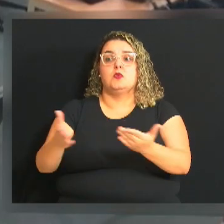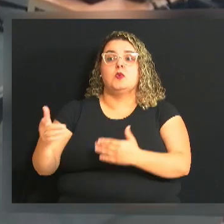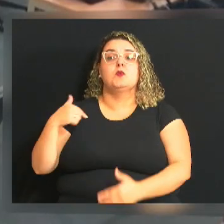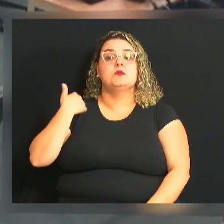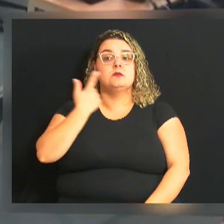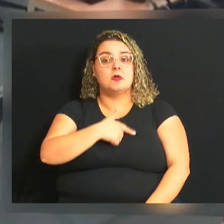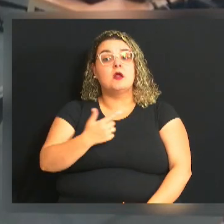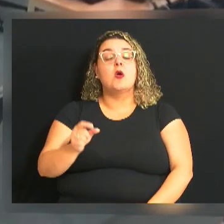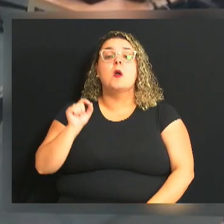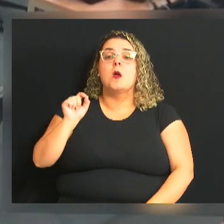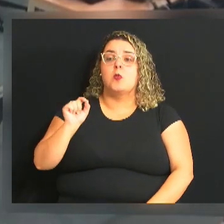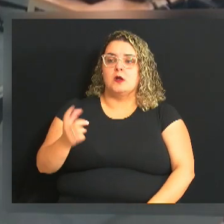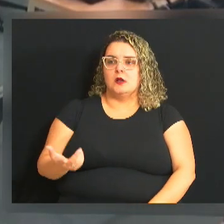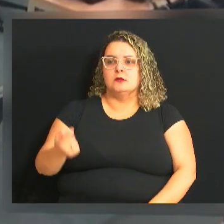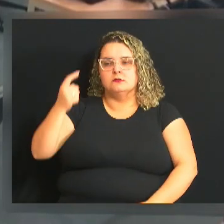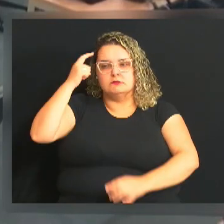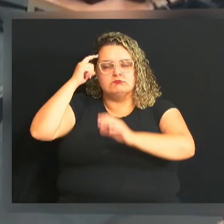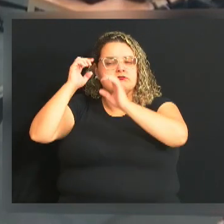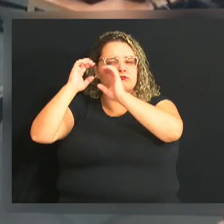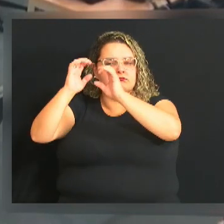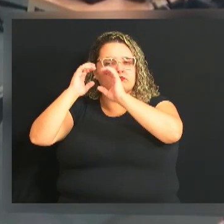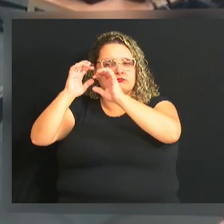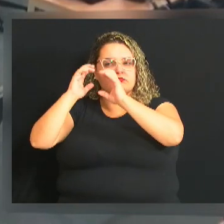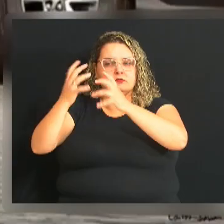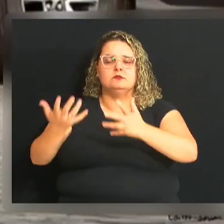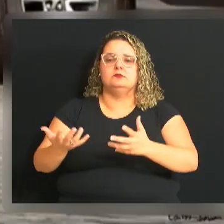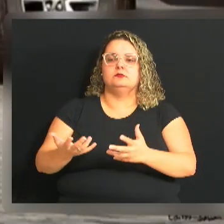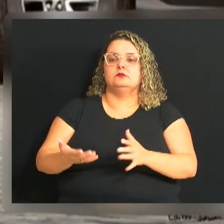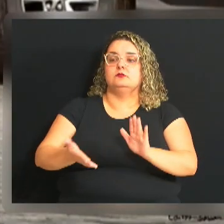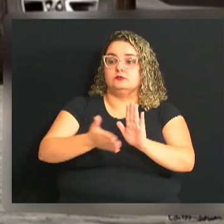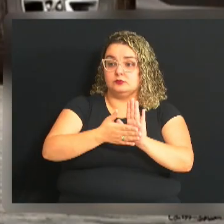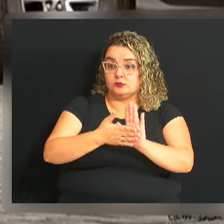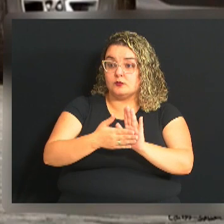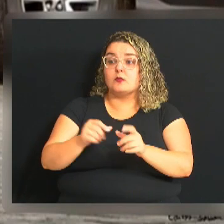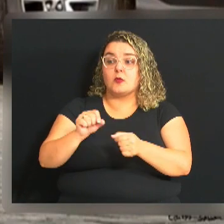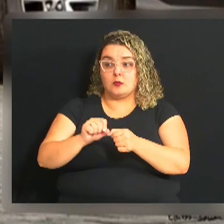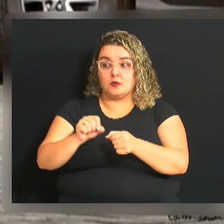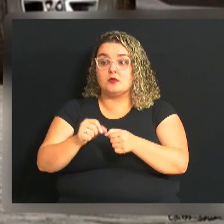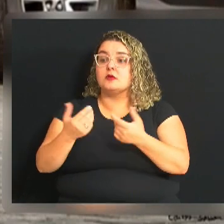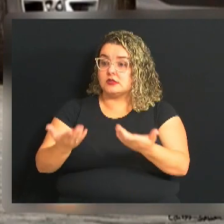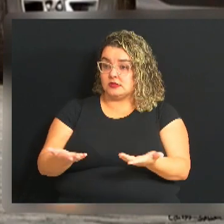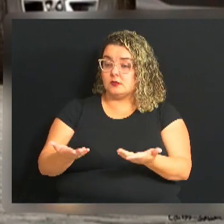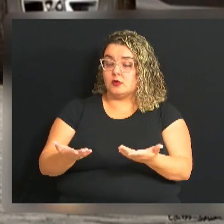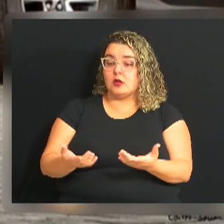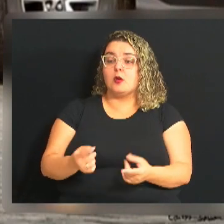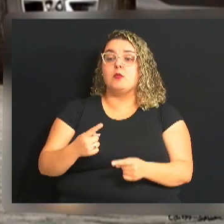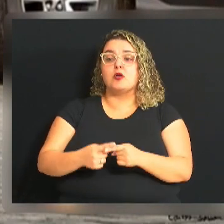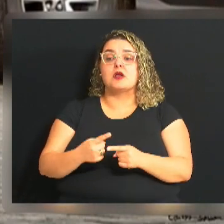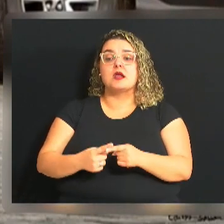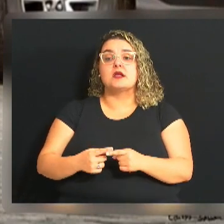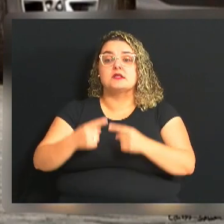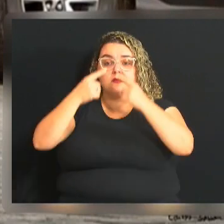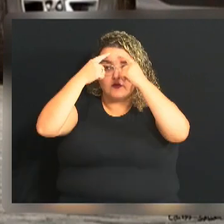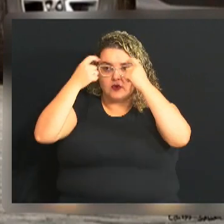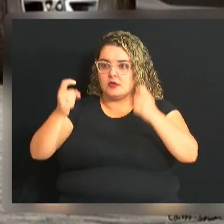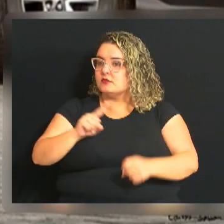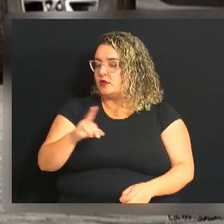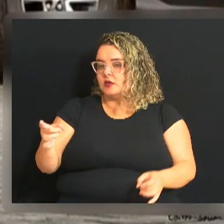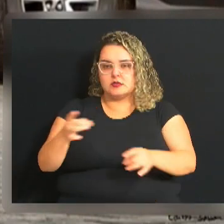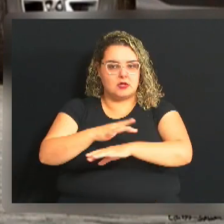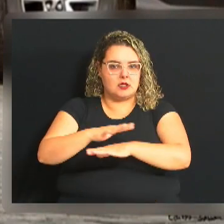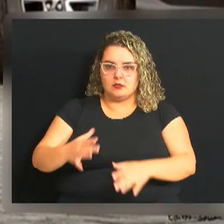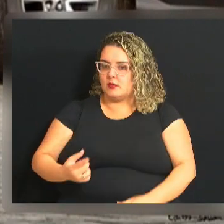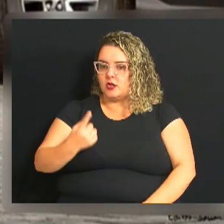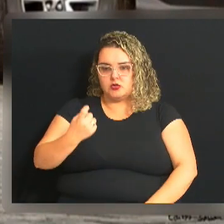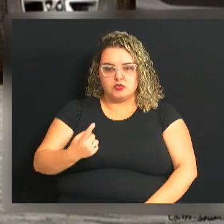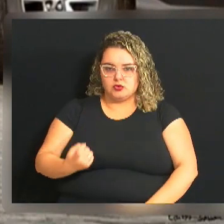é uma reflexão, vou propor que façamos isso, porque essa violência ela não se encerra em si, não é só a